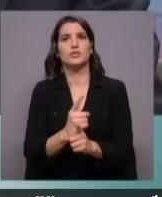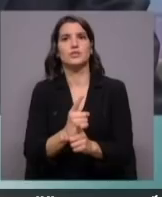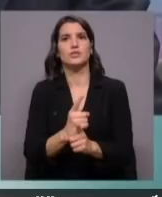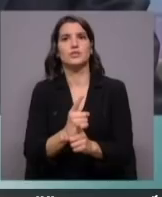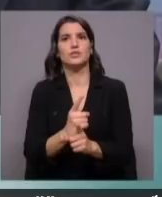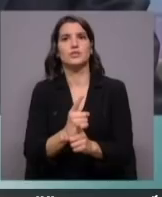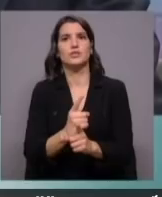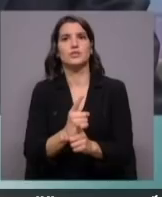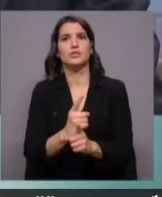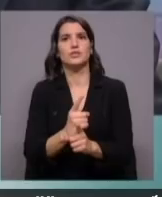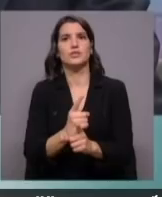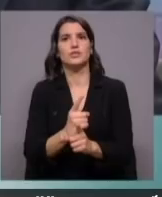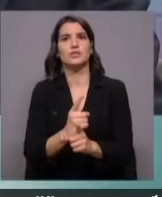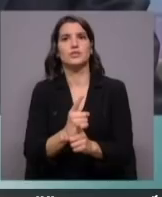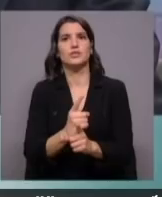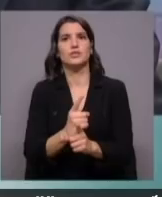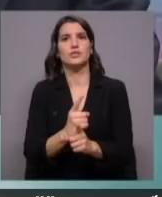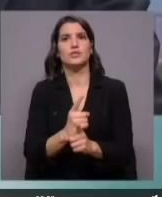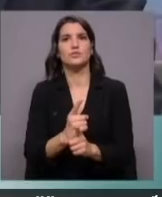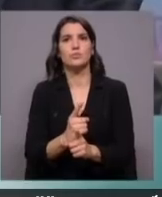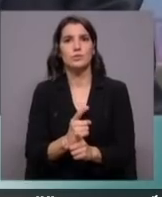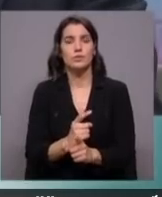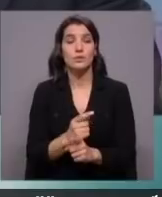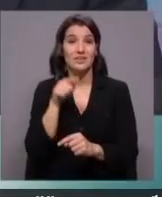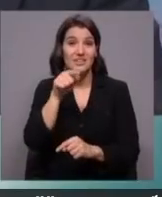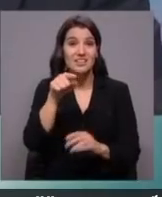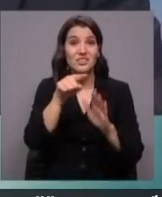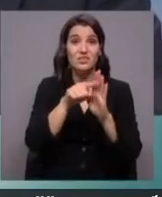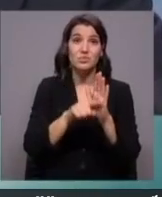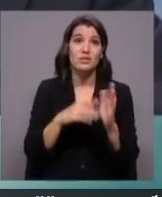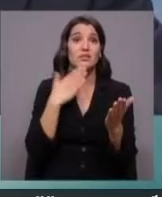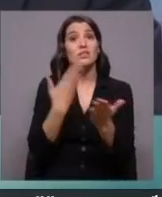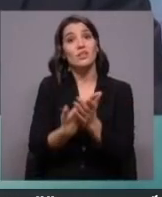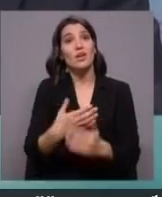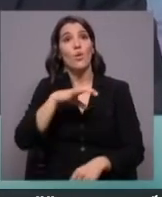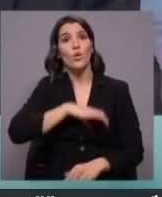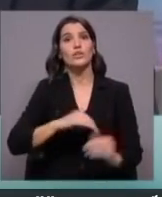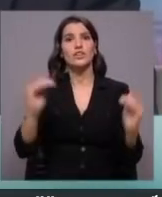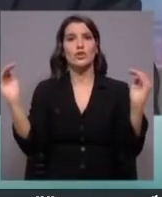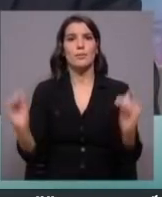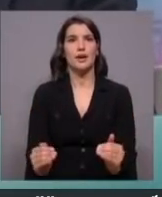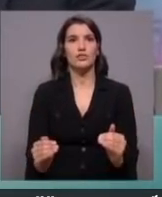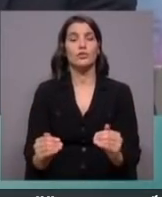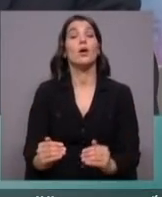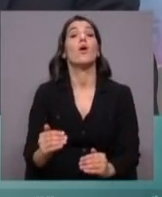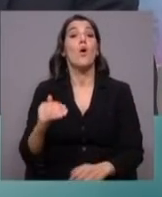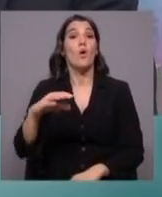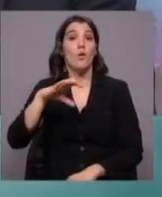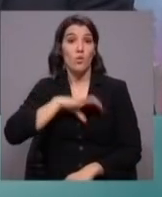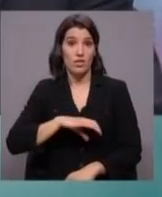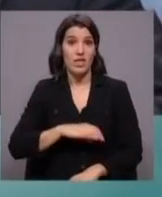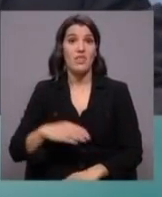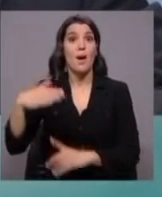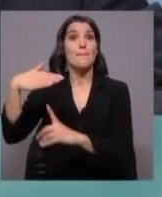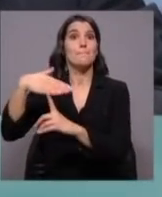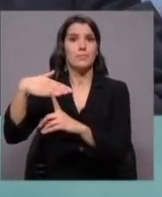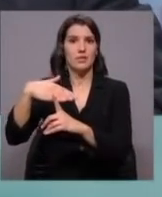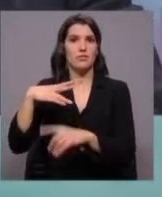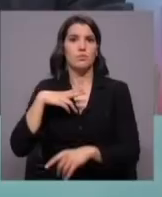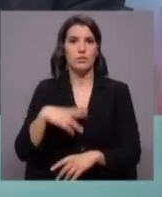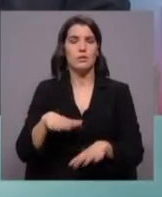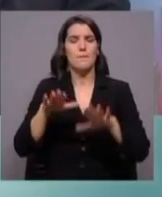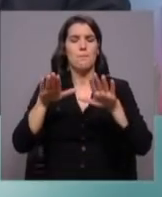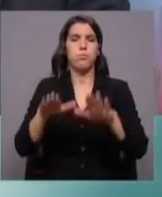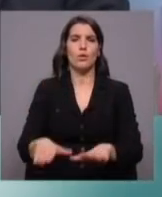Preciso perceber que isto é a responsabilidade do PSD. Medidas que baixaram os salários. E os salários médios em Portugal estão congelados há